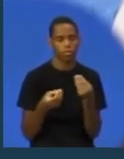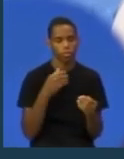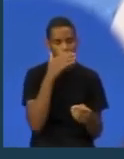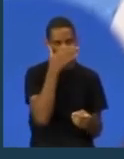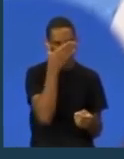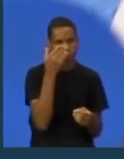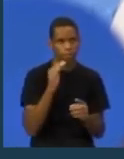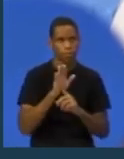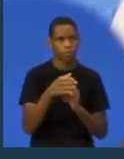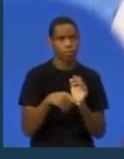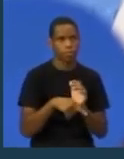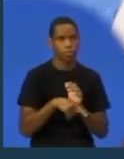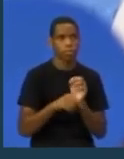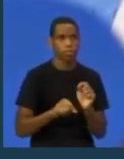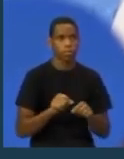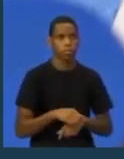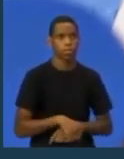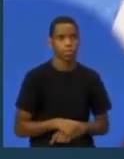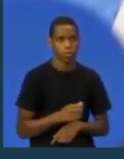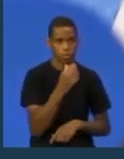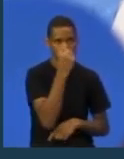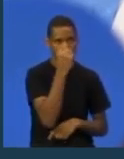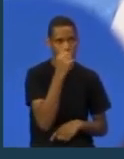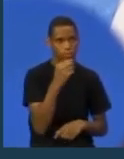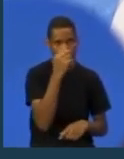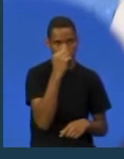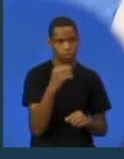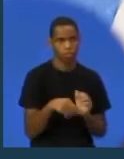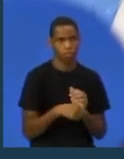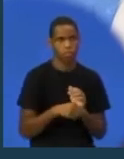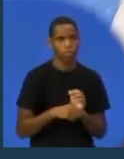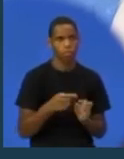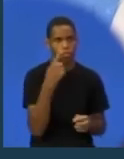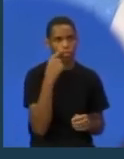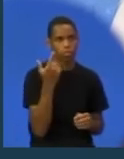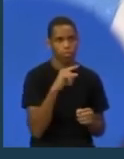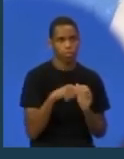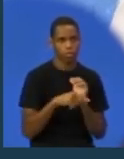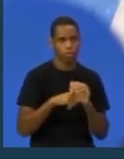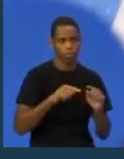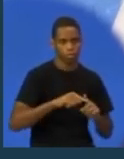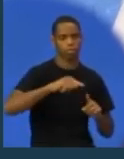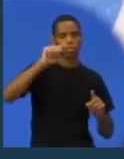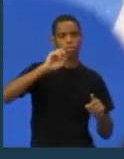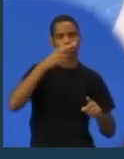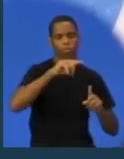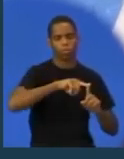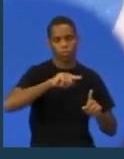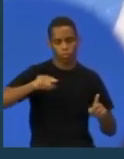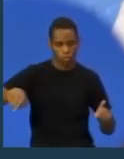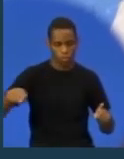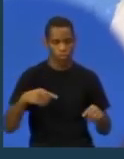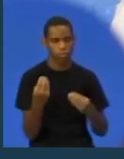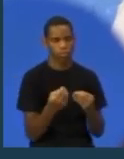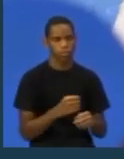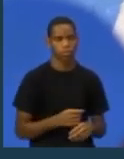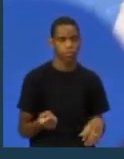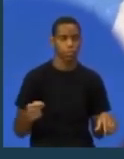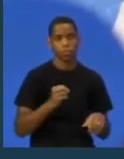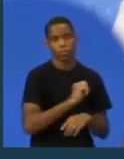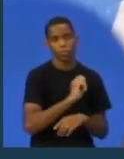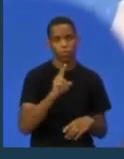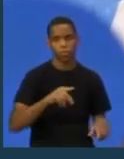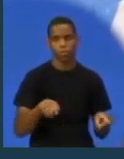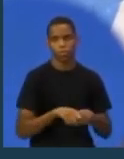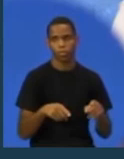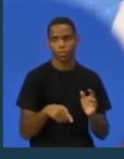sendo apresentada aí. Então, nós temos uma tendência ou de aumento, ou de redução, ou ainda